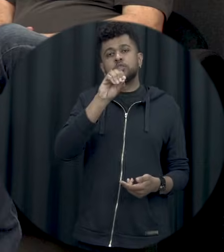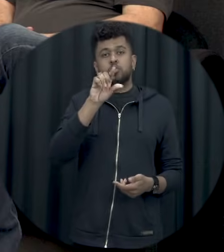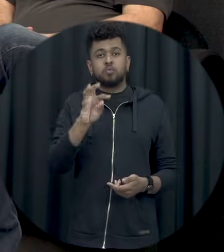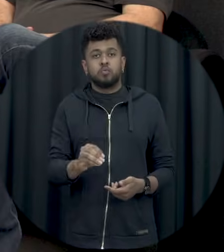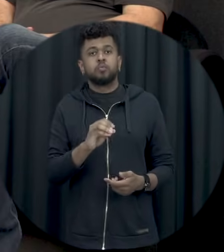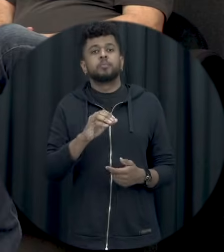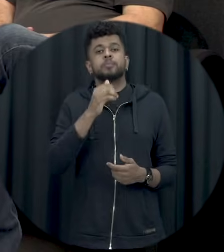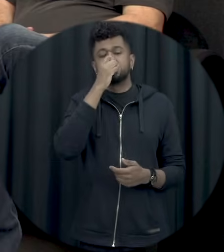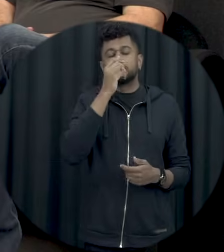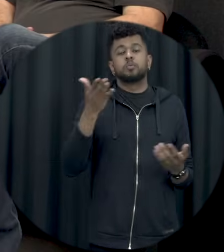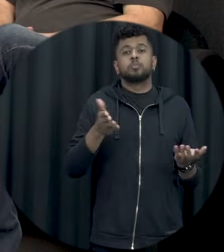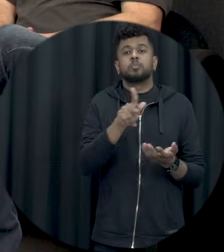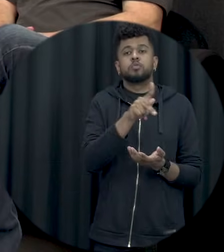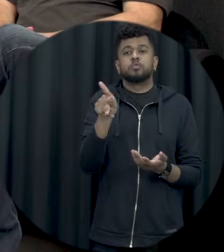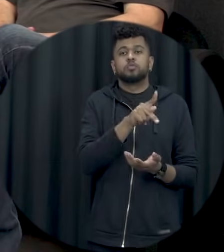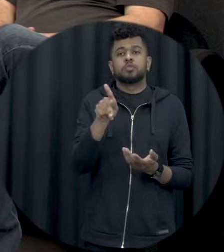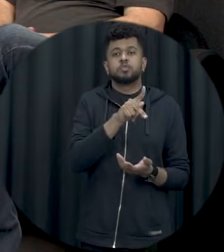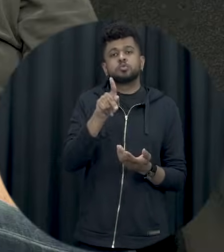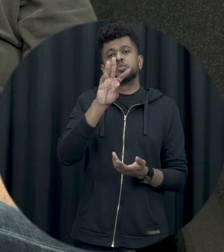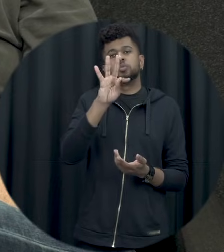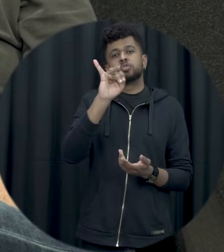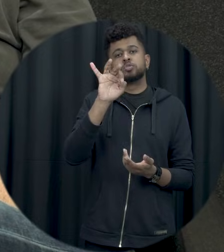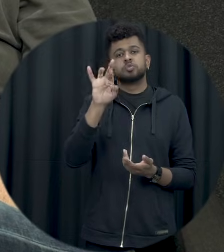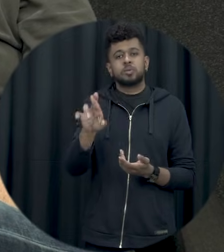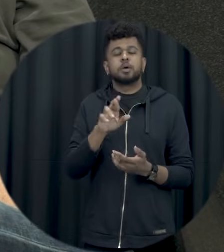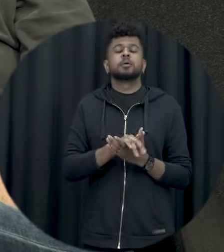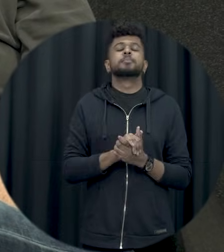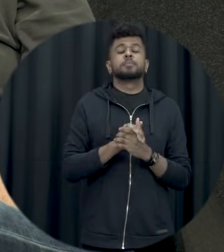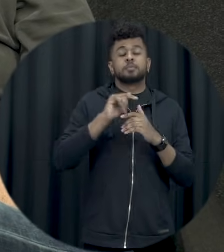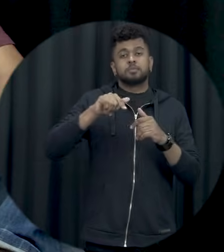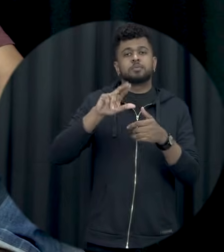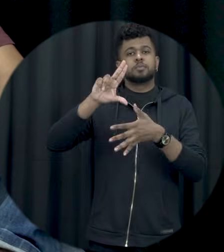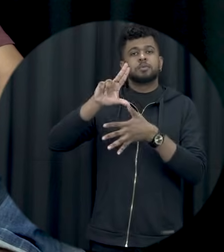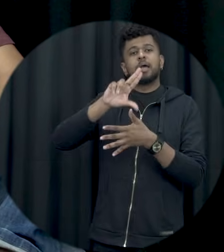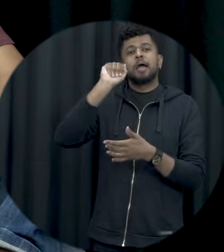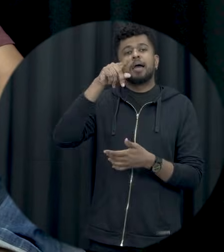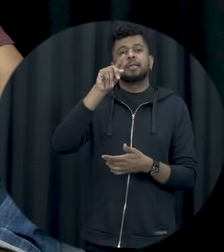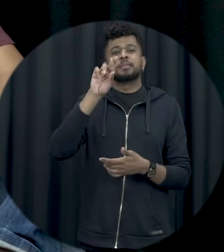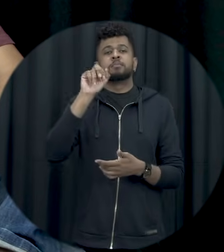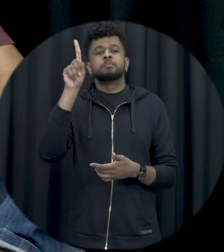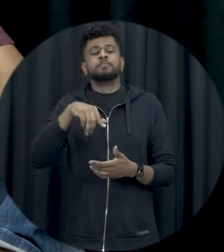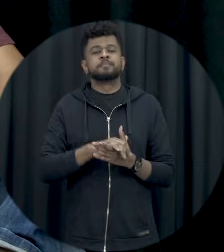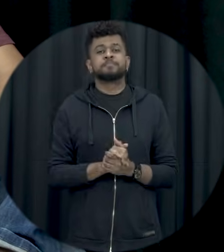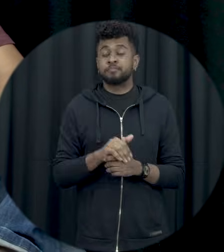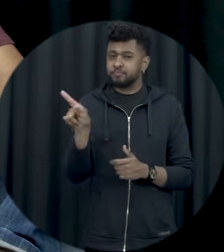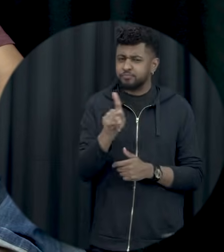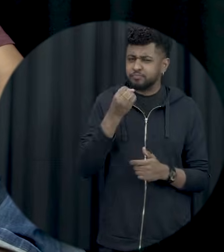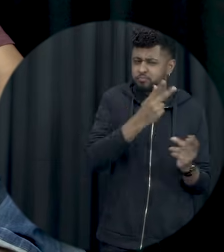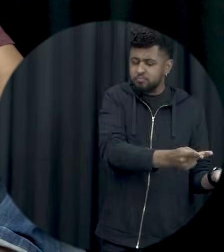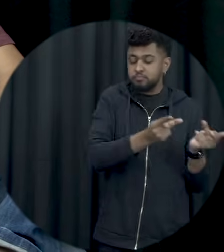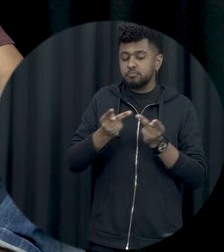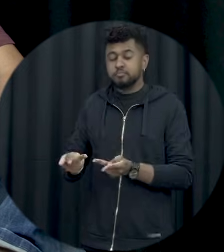hoje o professor titular da casa, André Tchak. Acertei dessa vez. Perfeito. Professor, seja